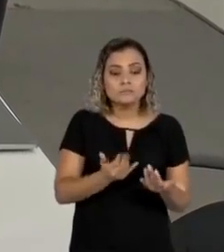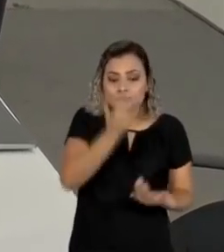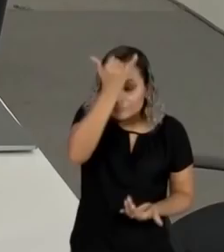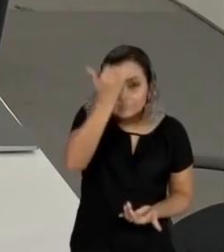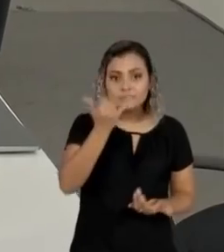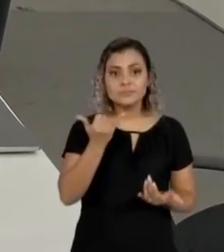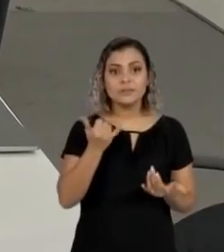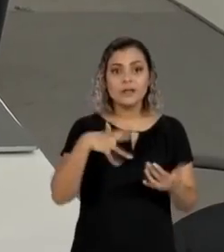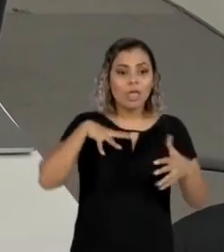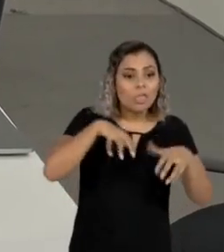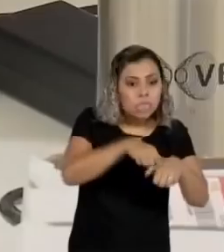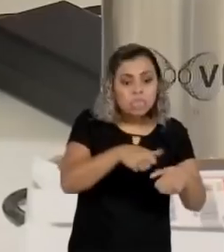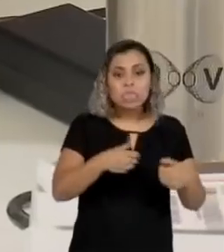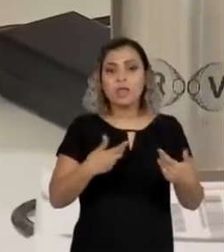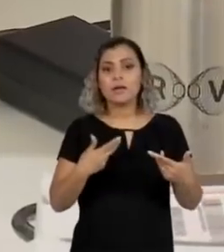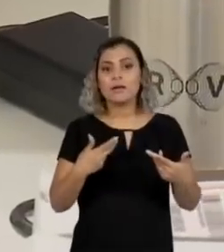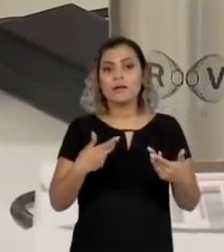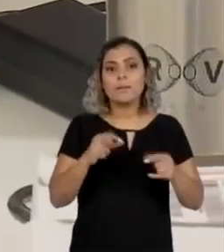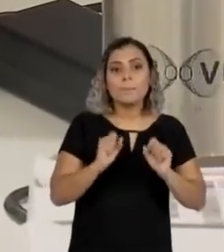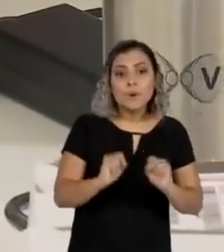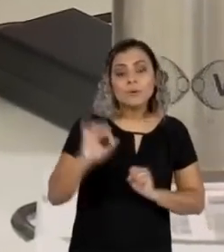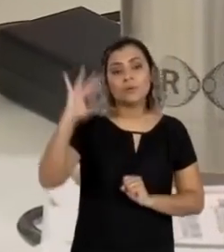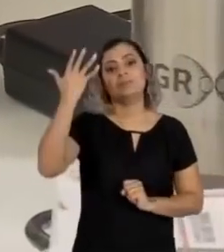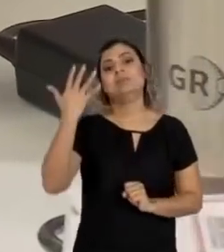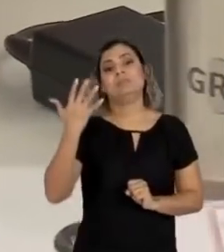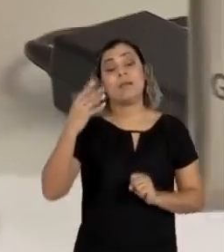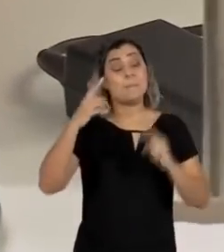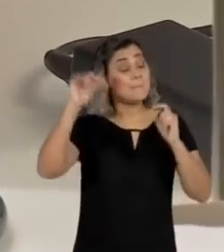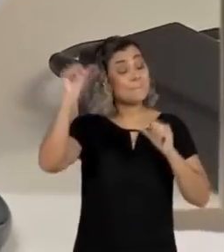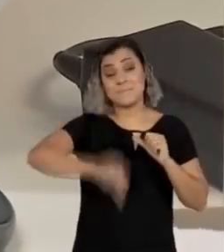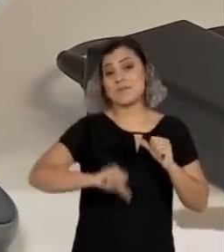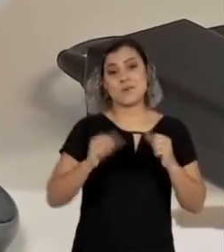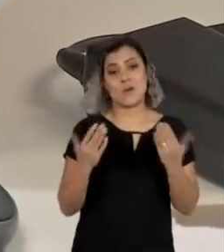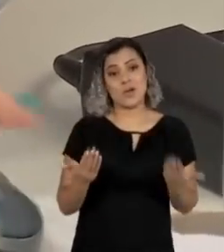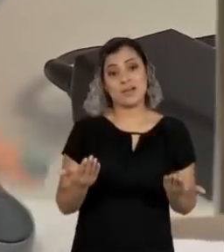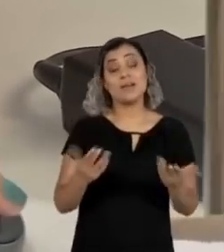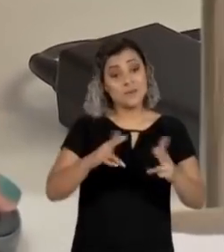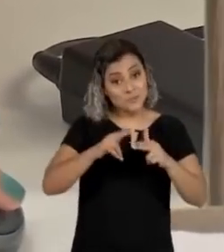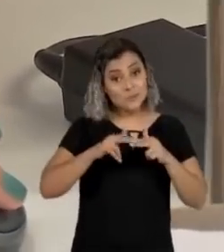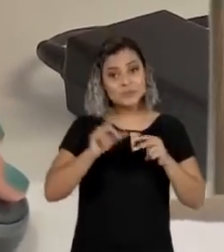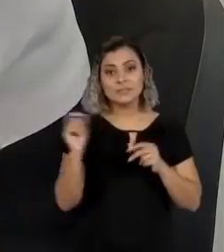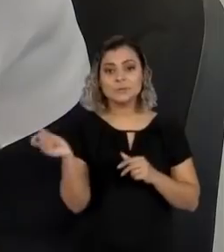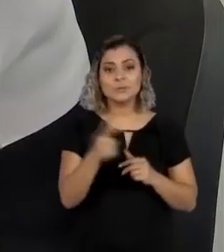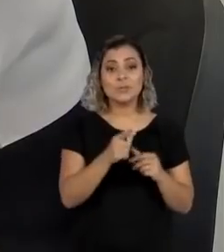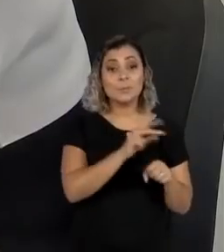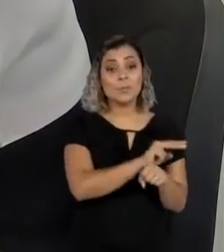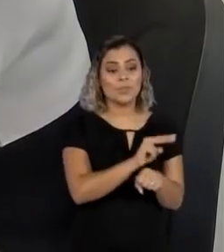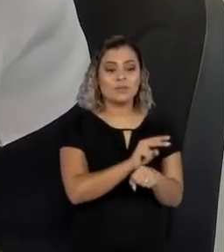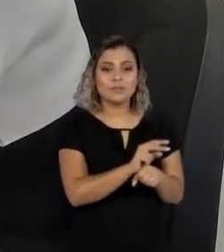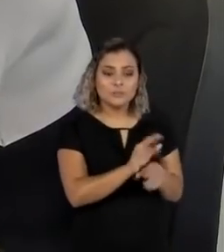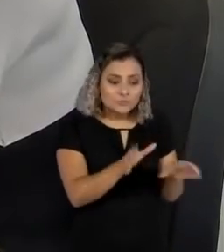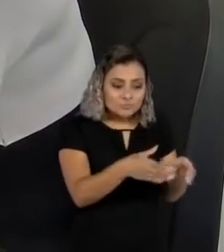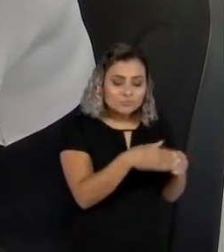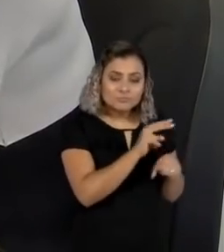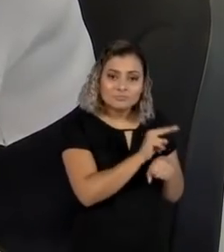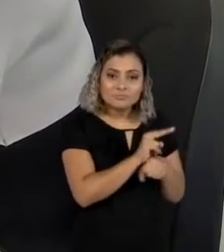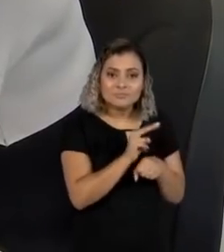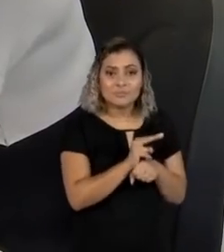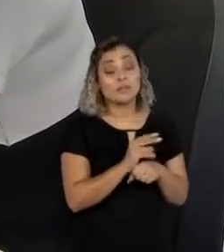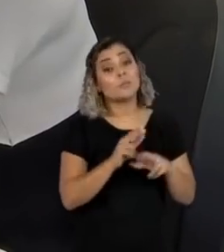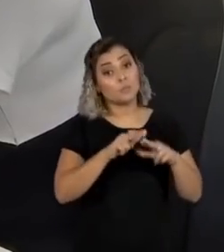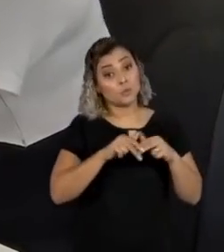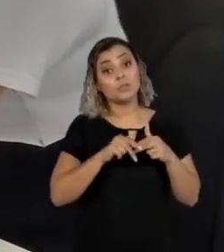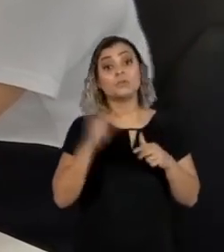de situações, né, de aumento da violência, do que se ele tivesse protegido. E isso tem aumentado